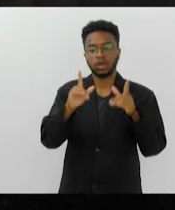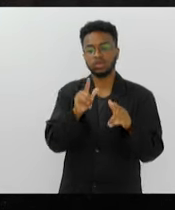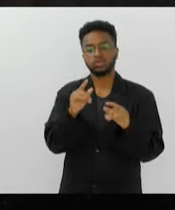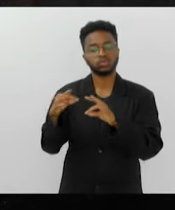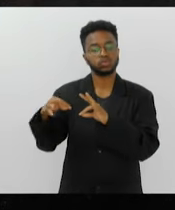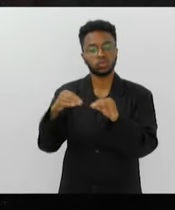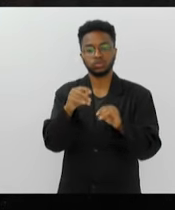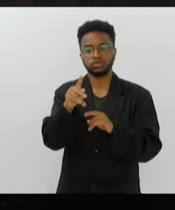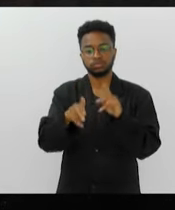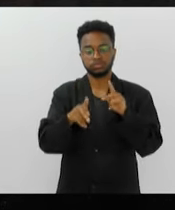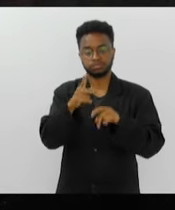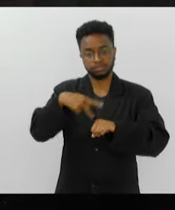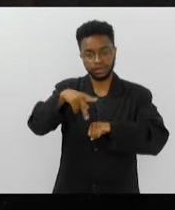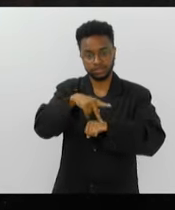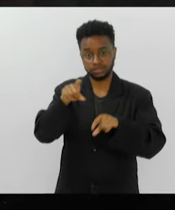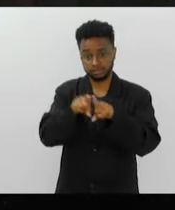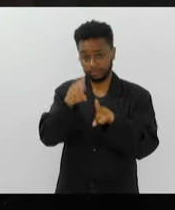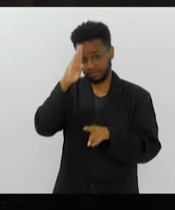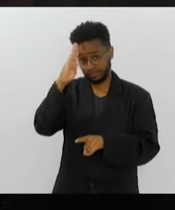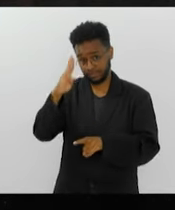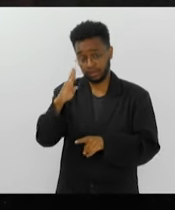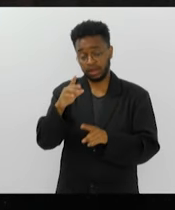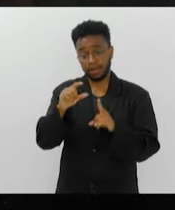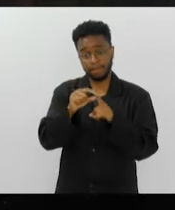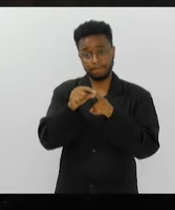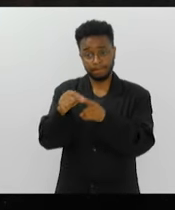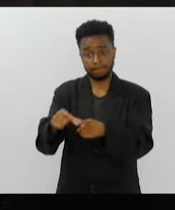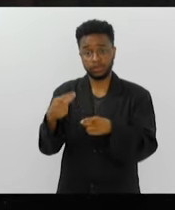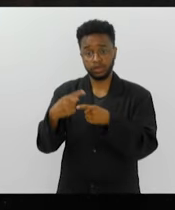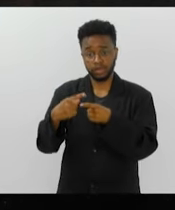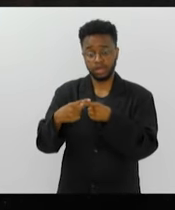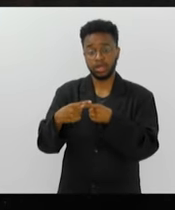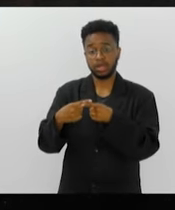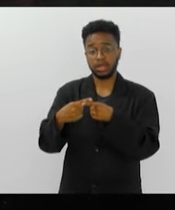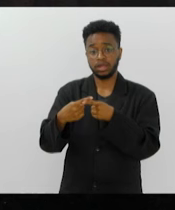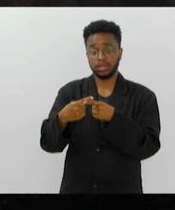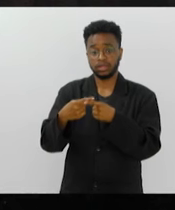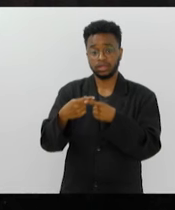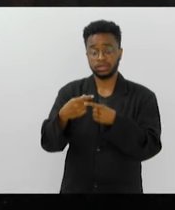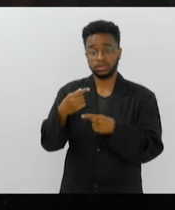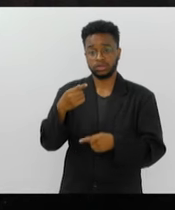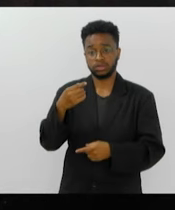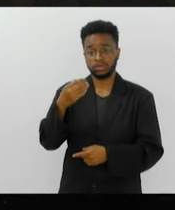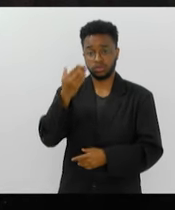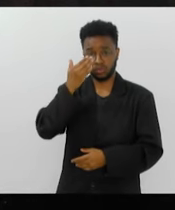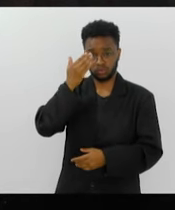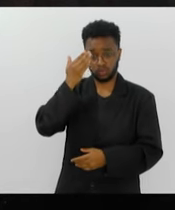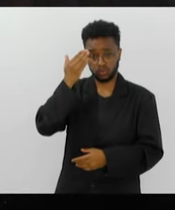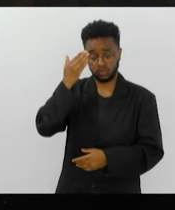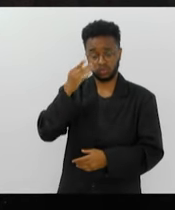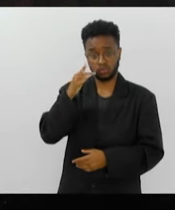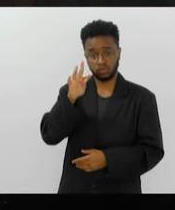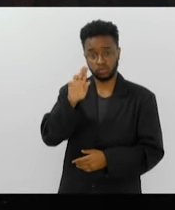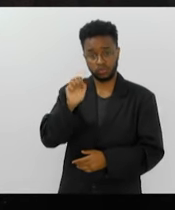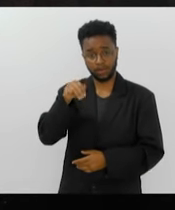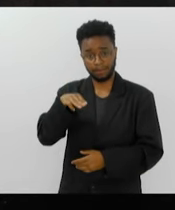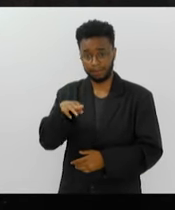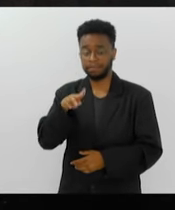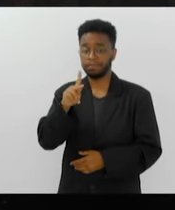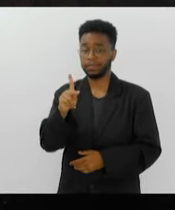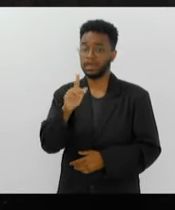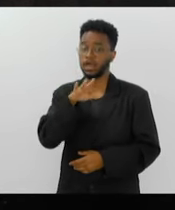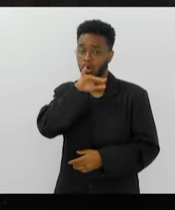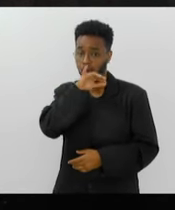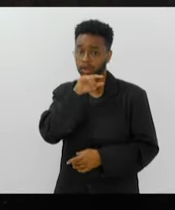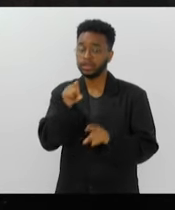países periféricos porque Donald trump é muito ruim Donald trump é a interdição